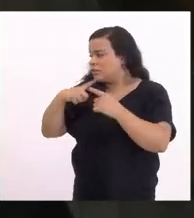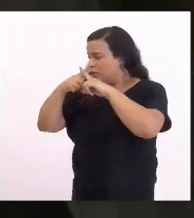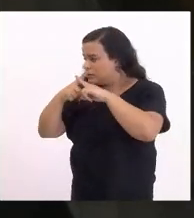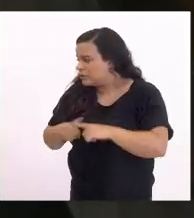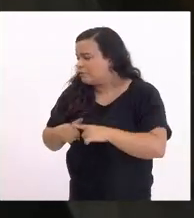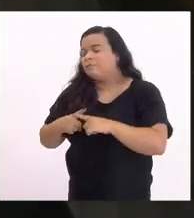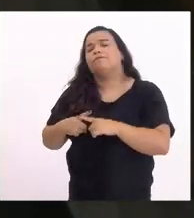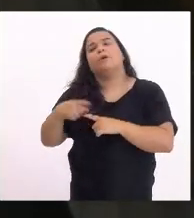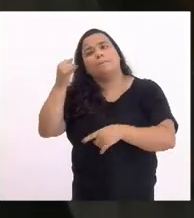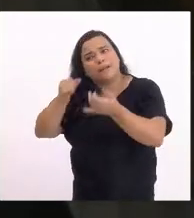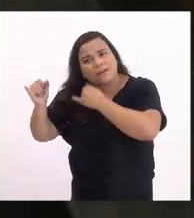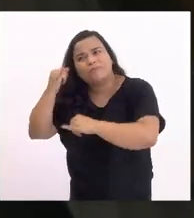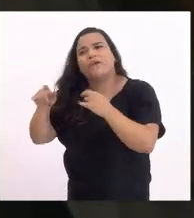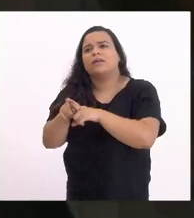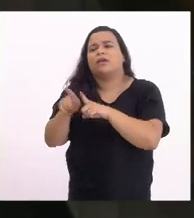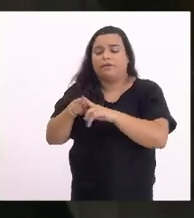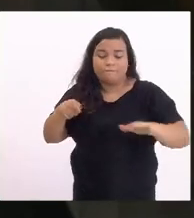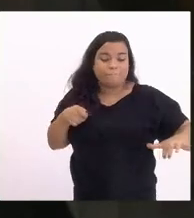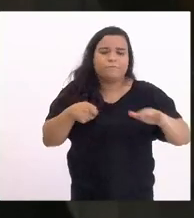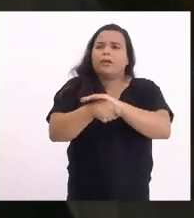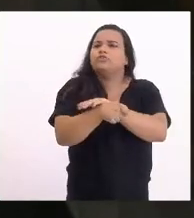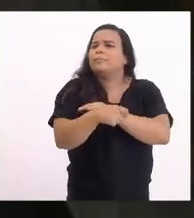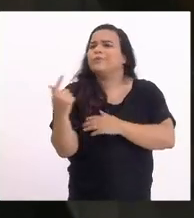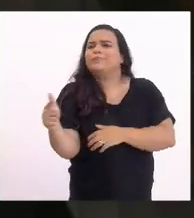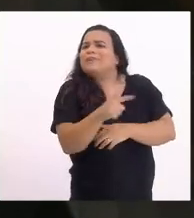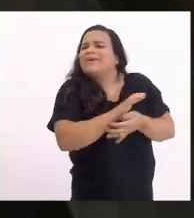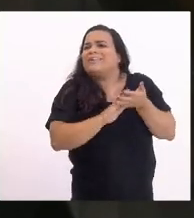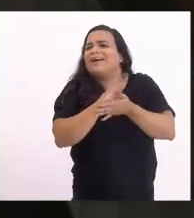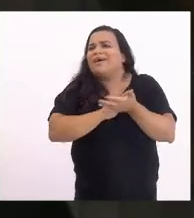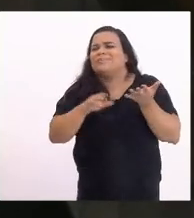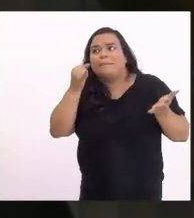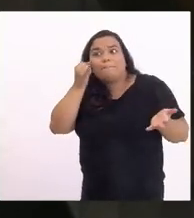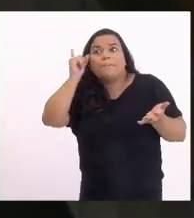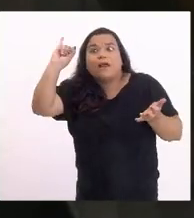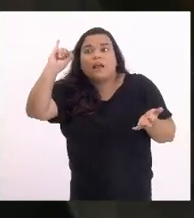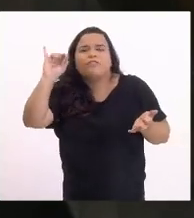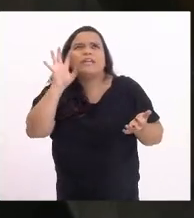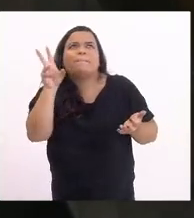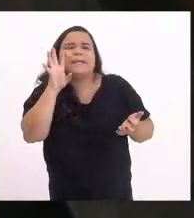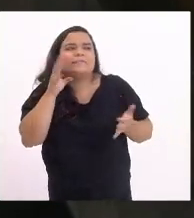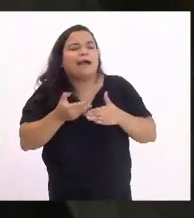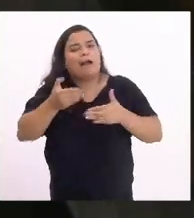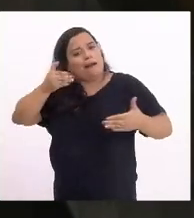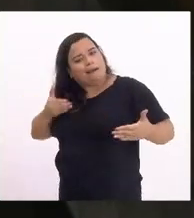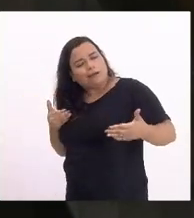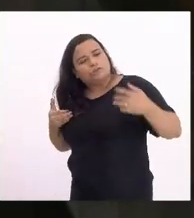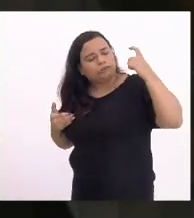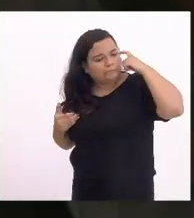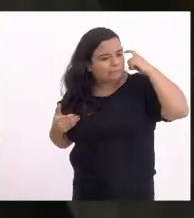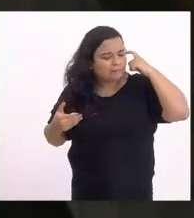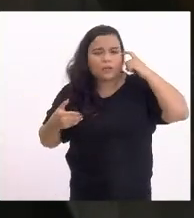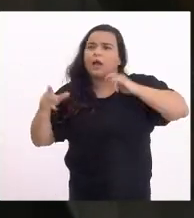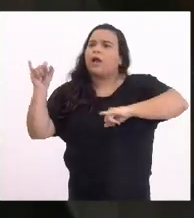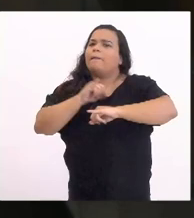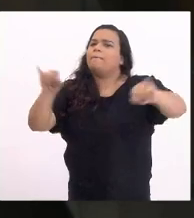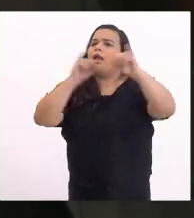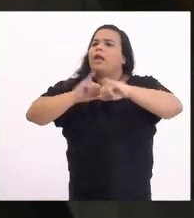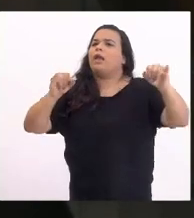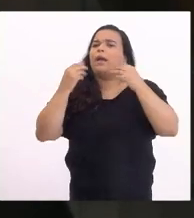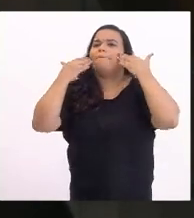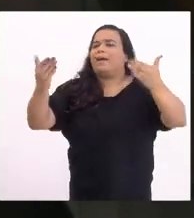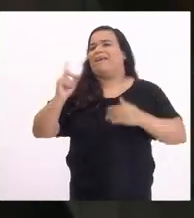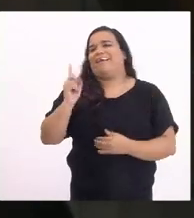investimentos que não aparecem, porque prevenir, antecipar cenários, assim, geralmente não aparece na mídia. O que aparece na mídia é um novo